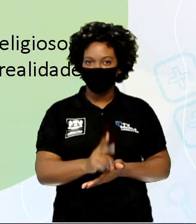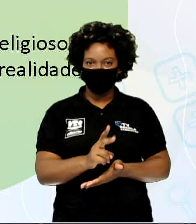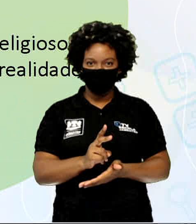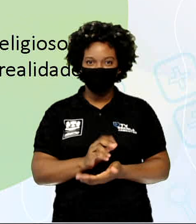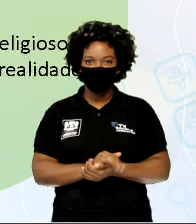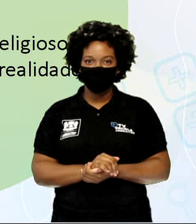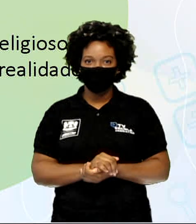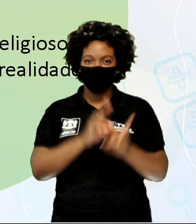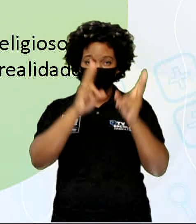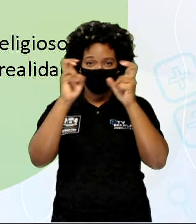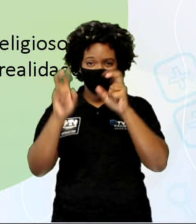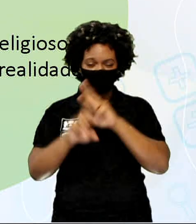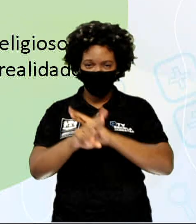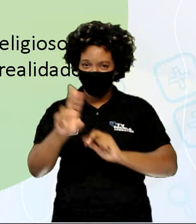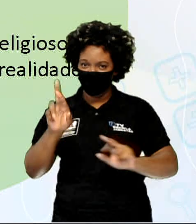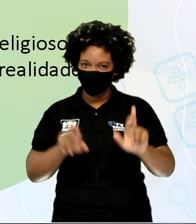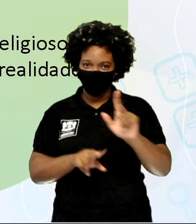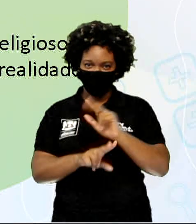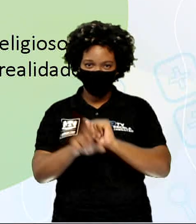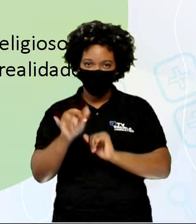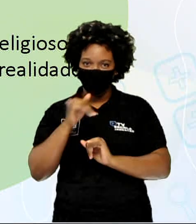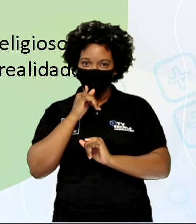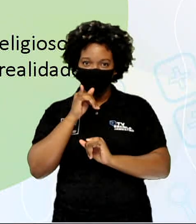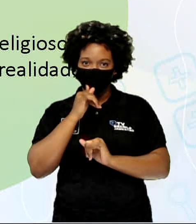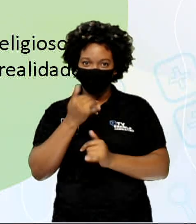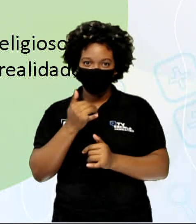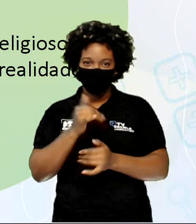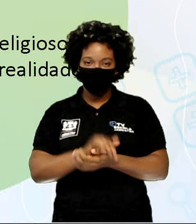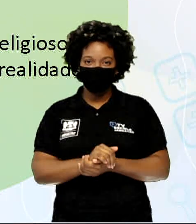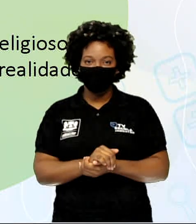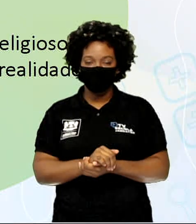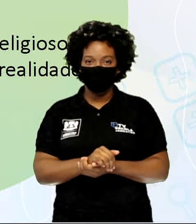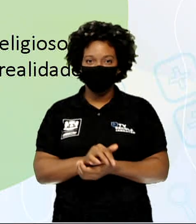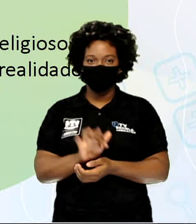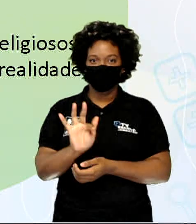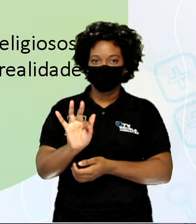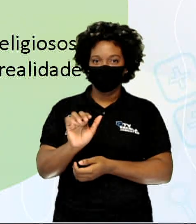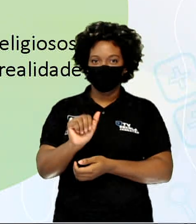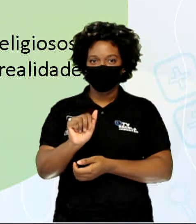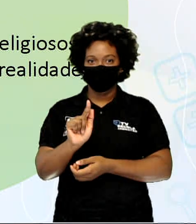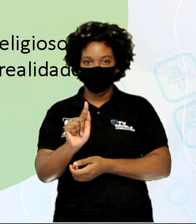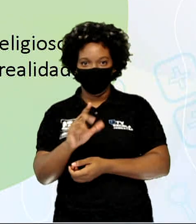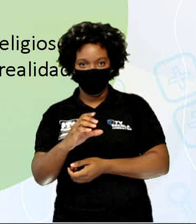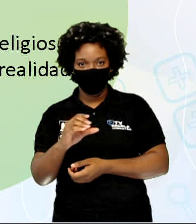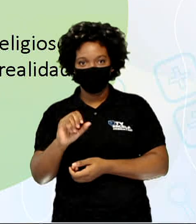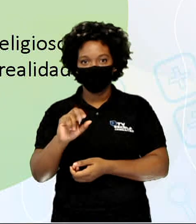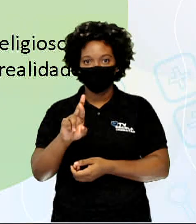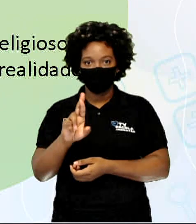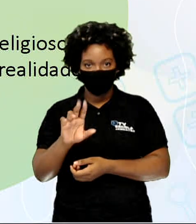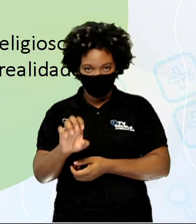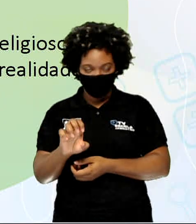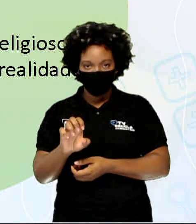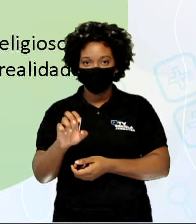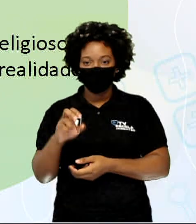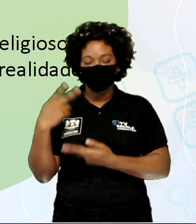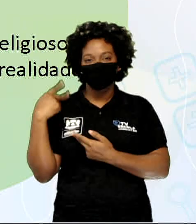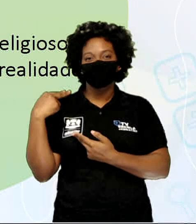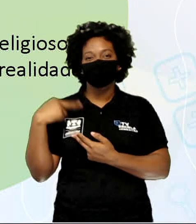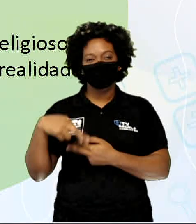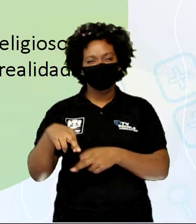E são temas diversos, como, por exemplo, folclore brasileiro, temas religiosos,